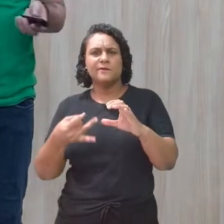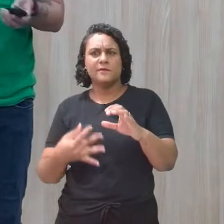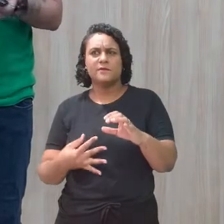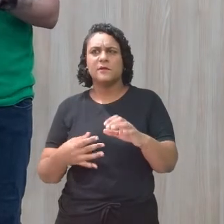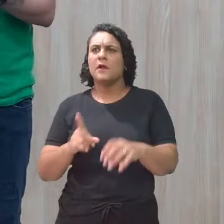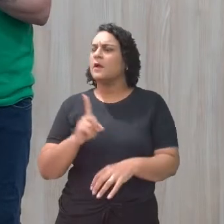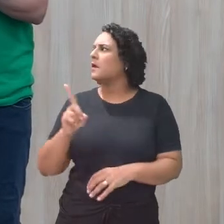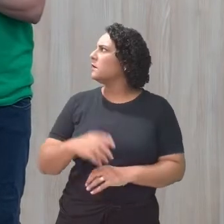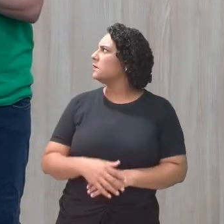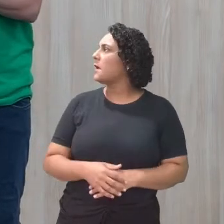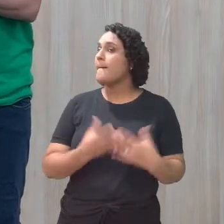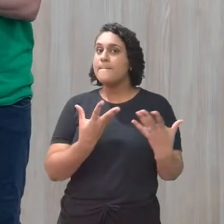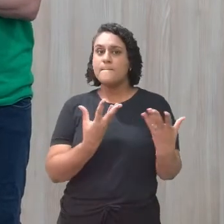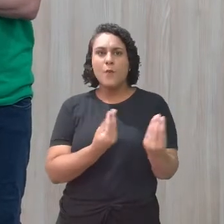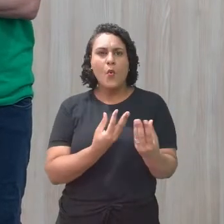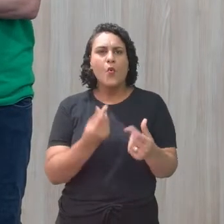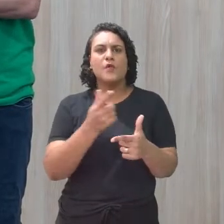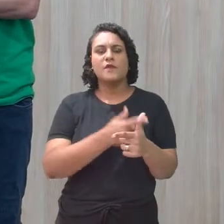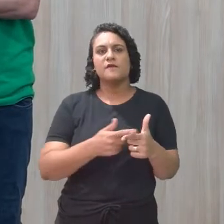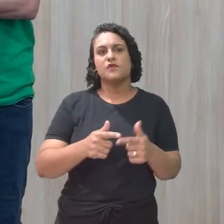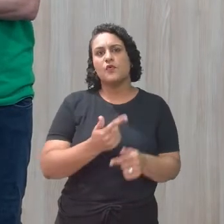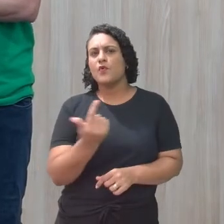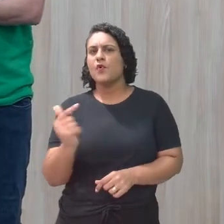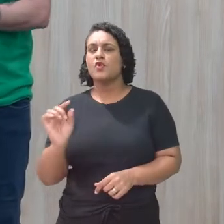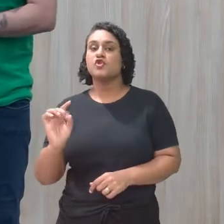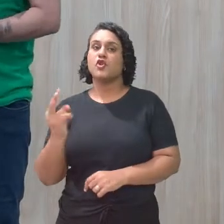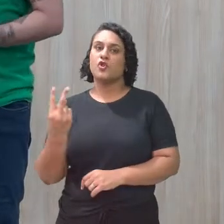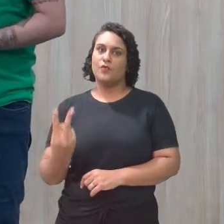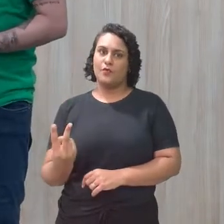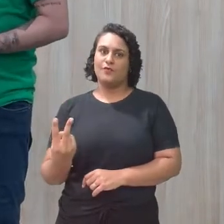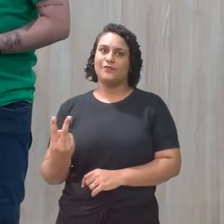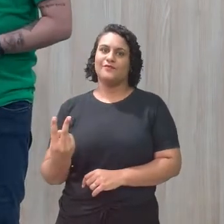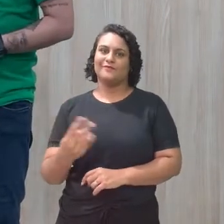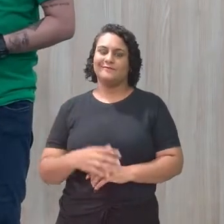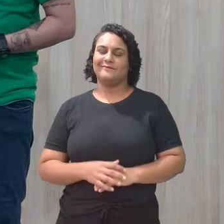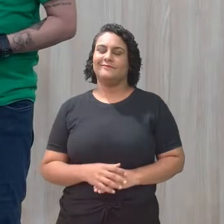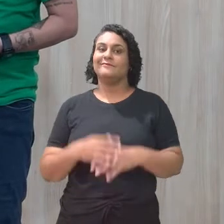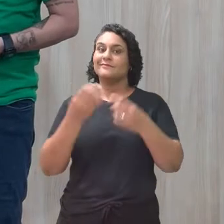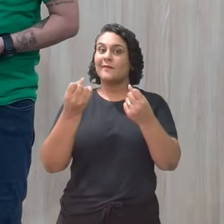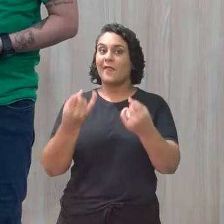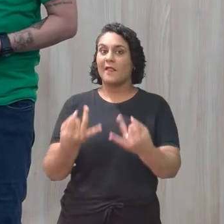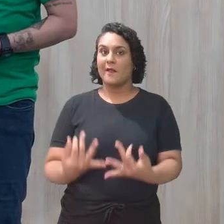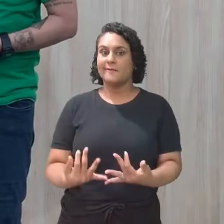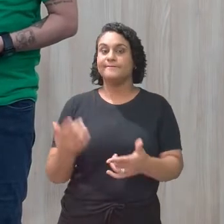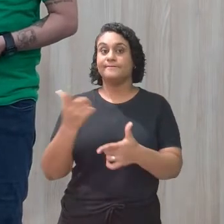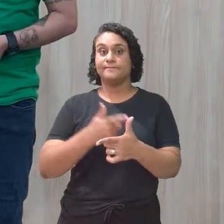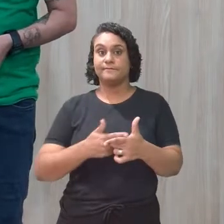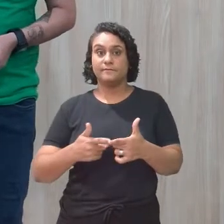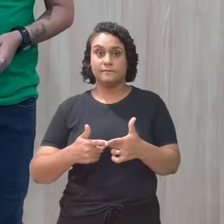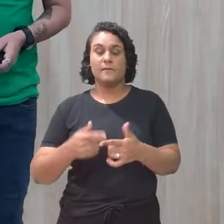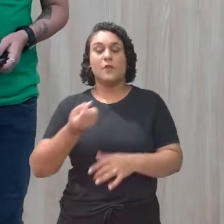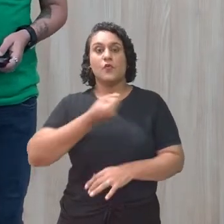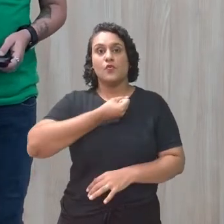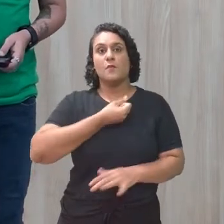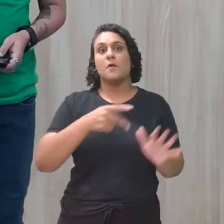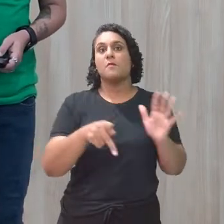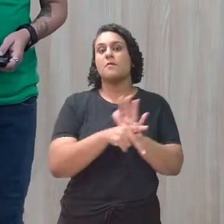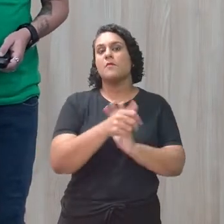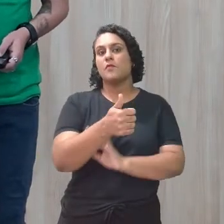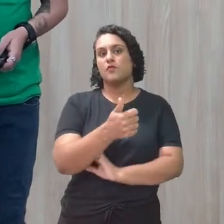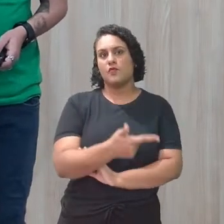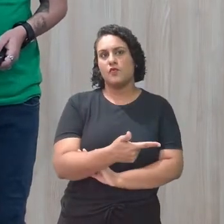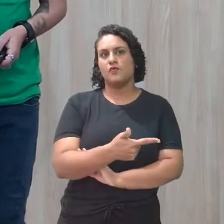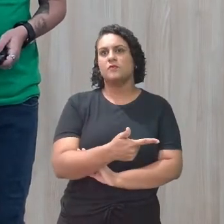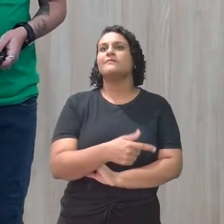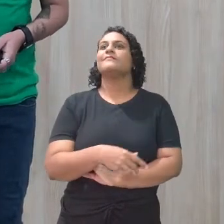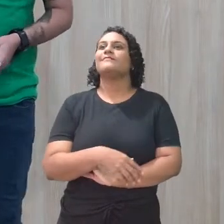e que os números que tinham apenas 2 divisores, né? A gente falou que os divisores do número 12, ou seja, o 1